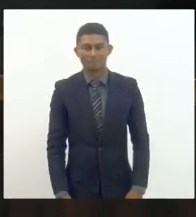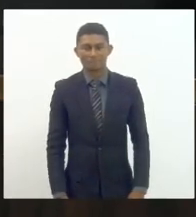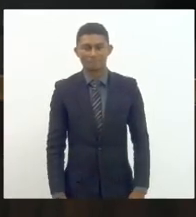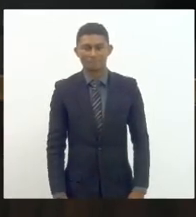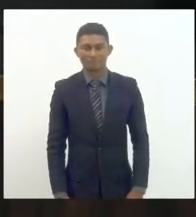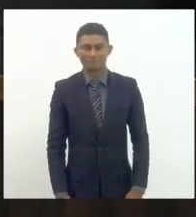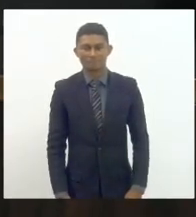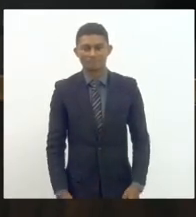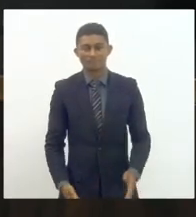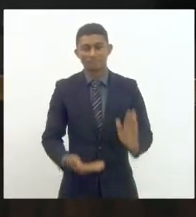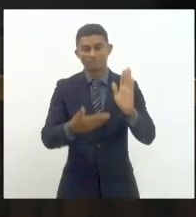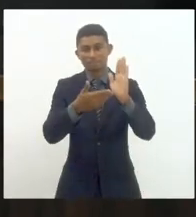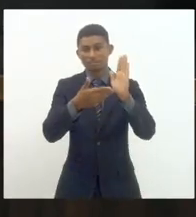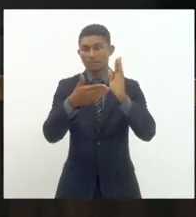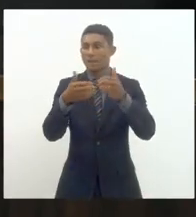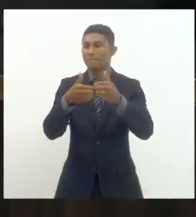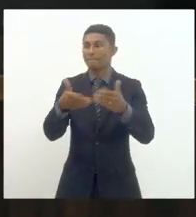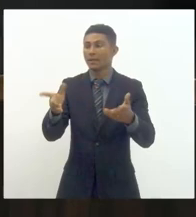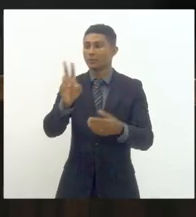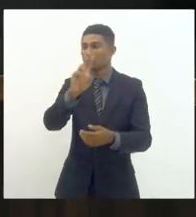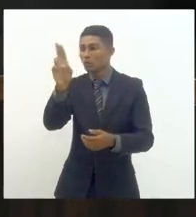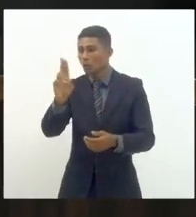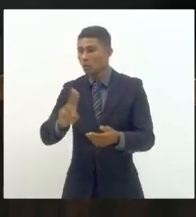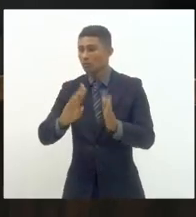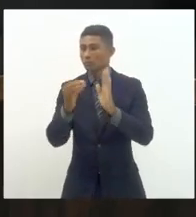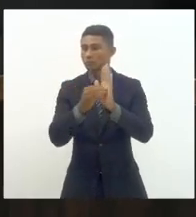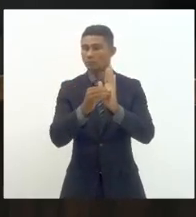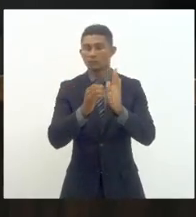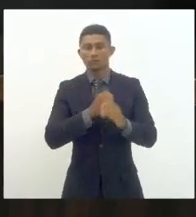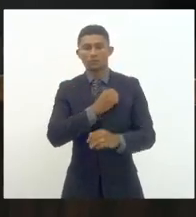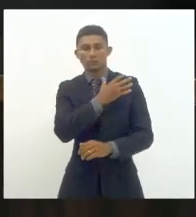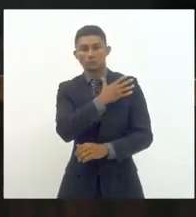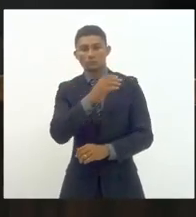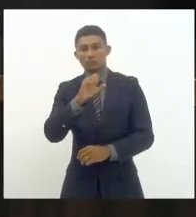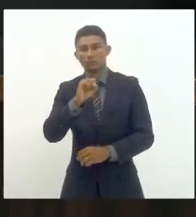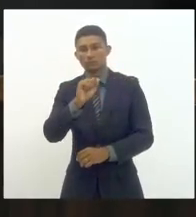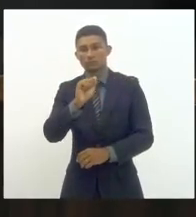Com a autoria, deputados, Coronel Salema, Rodrigo Amorim,